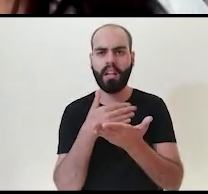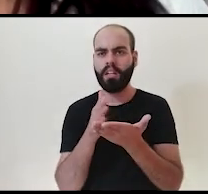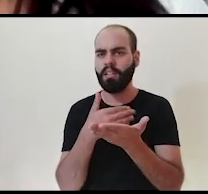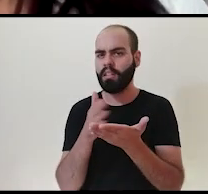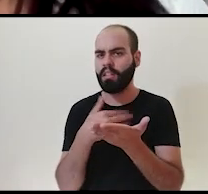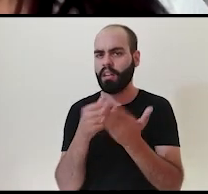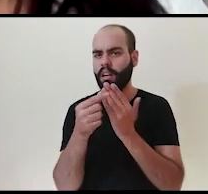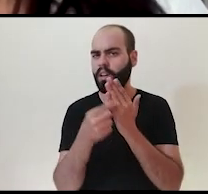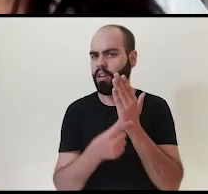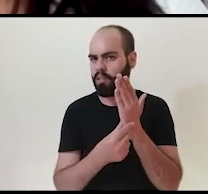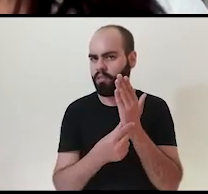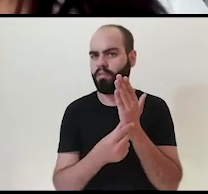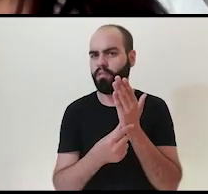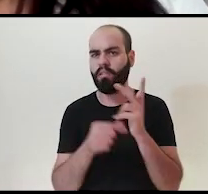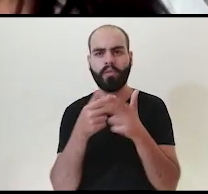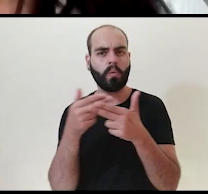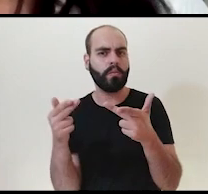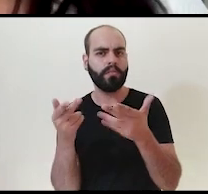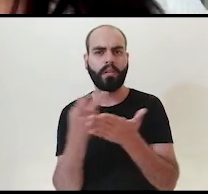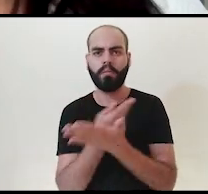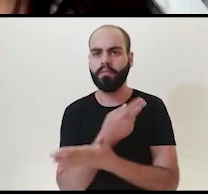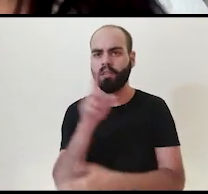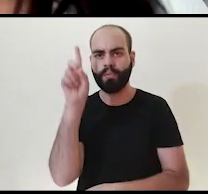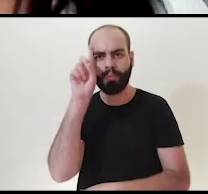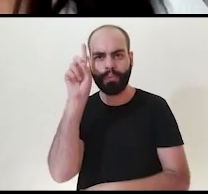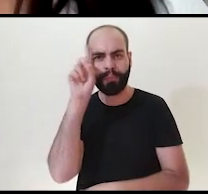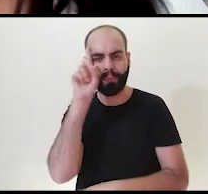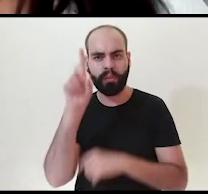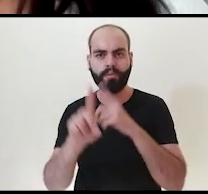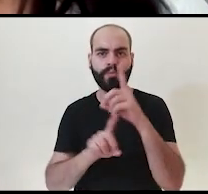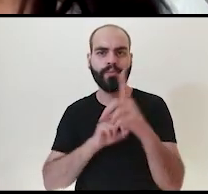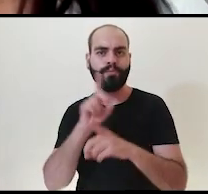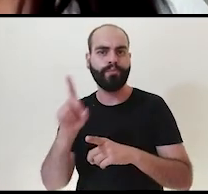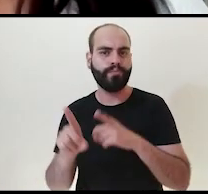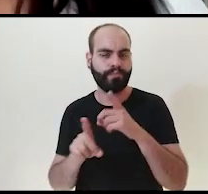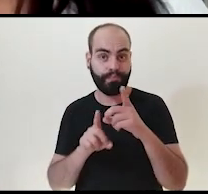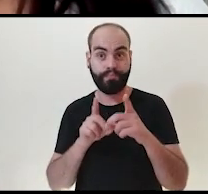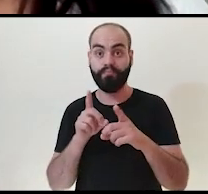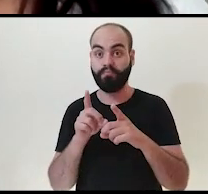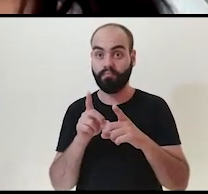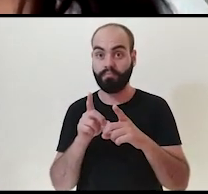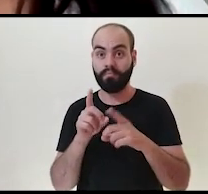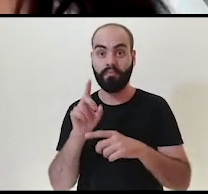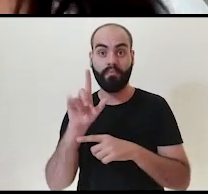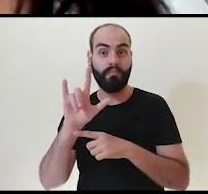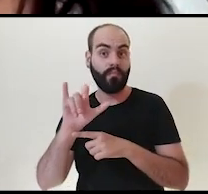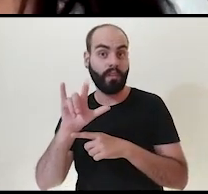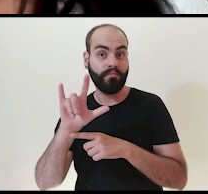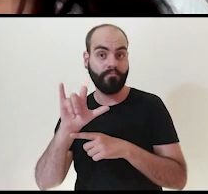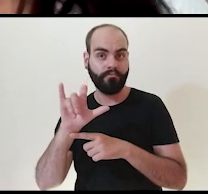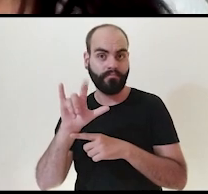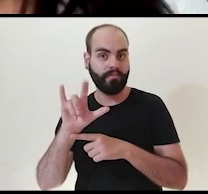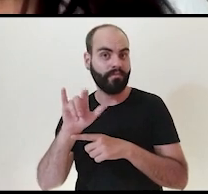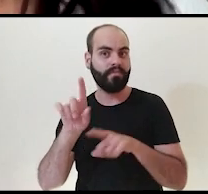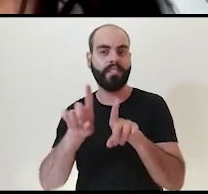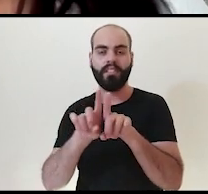Livros, as próprias cenas do dia a dia, né? E Instagram também, perfis que sejam referência no Instagram, você está